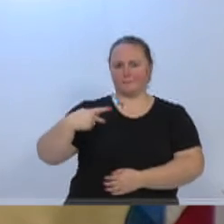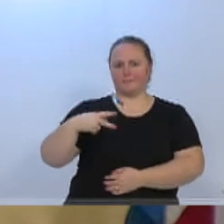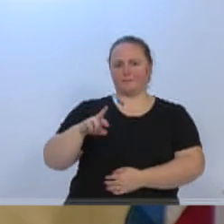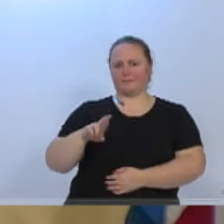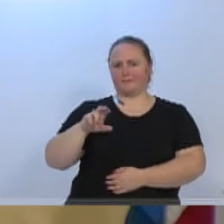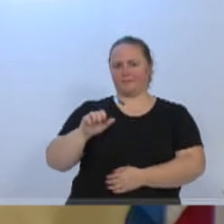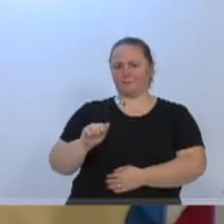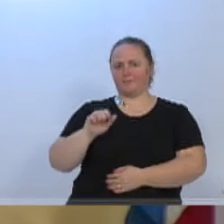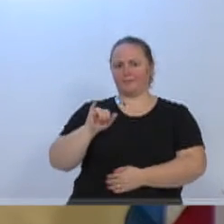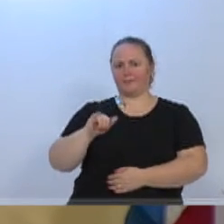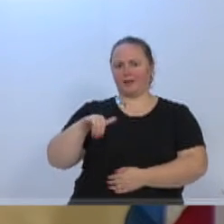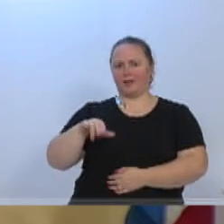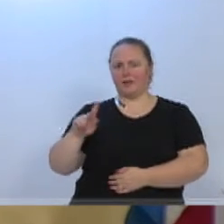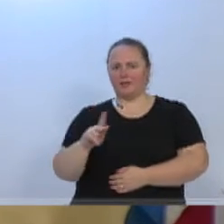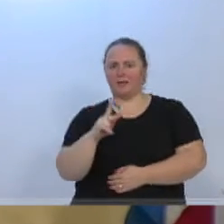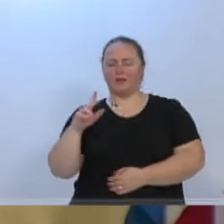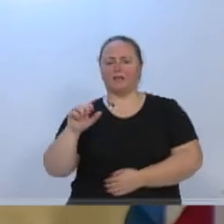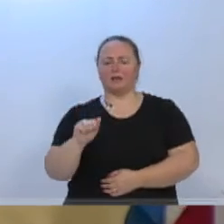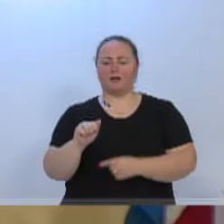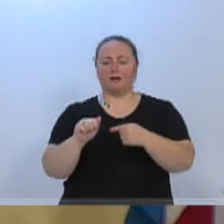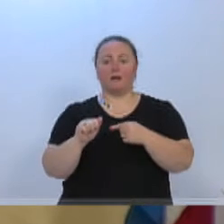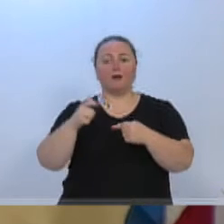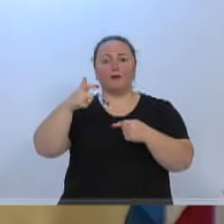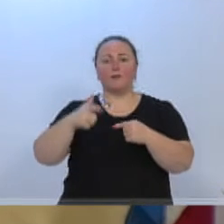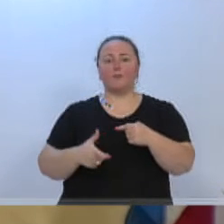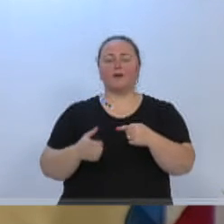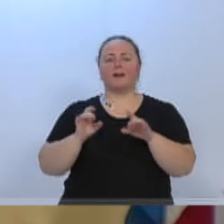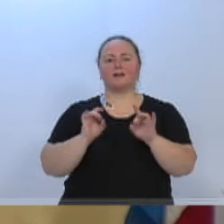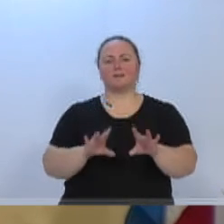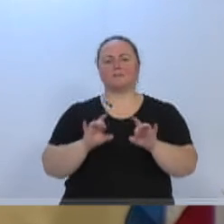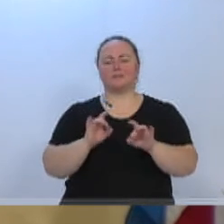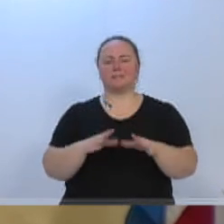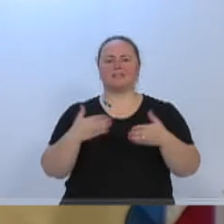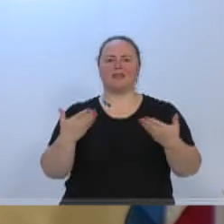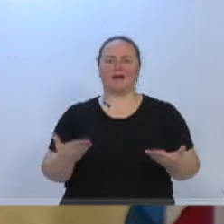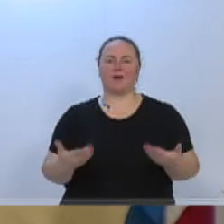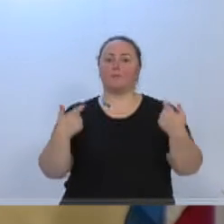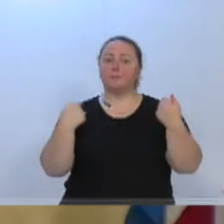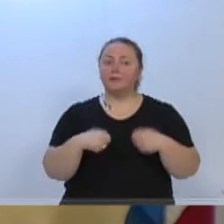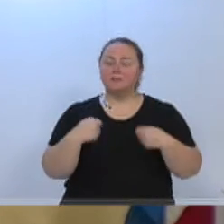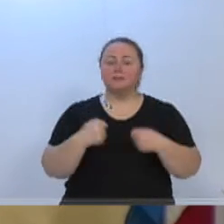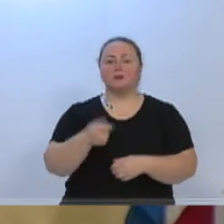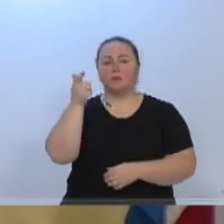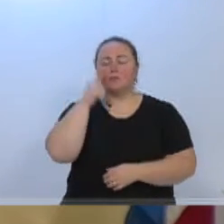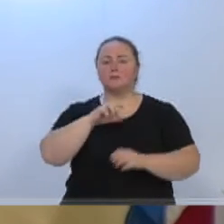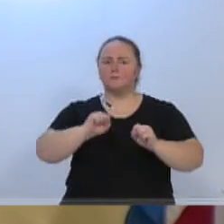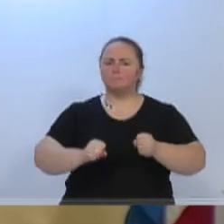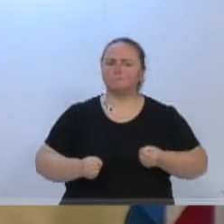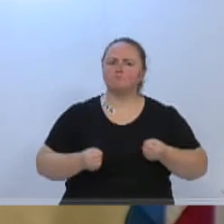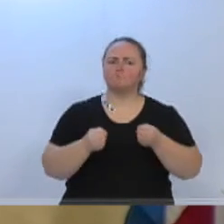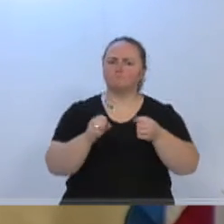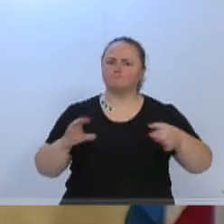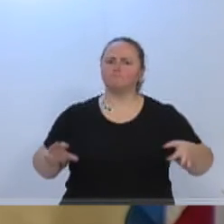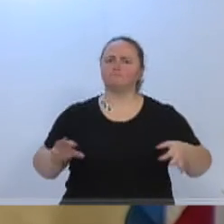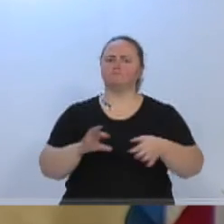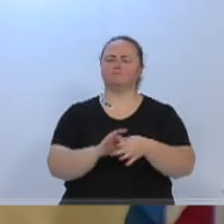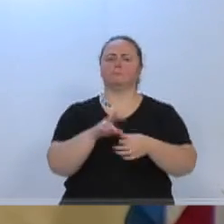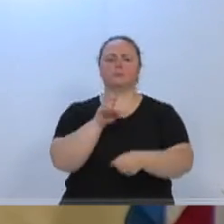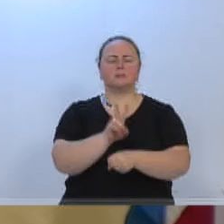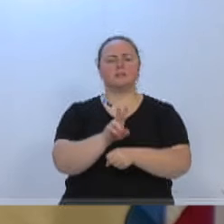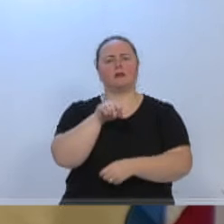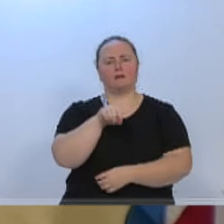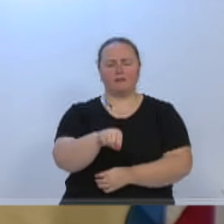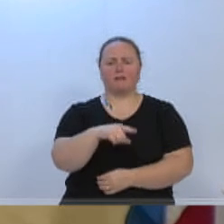especial e a gente precisa tentar conectar as forças e as autoridades para resolvermos essas demandas que nos chegam. Então, só gostaria de fazer esse registro e